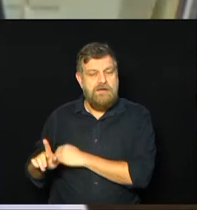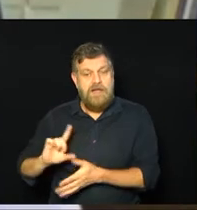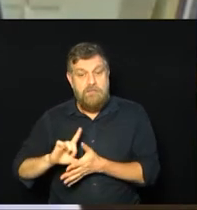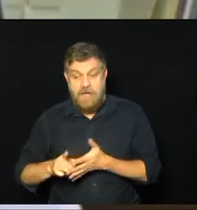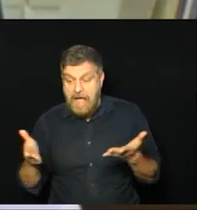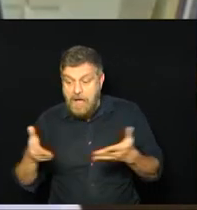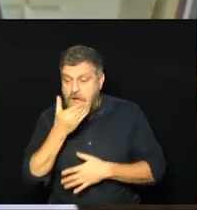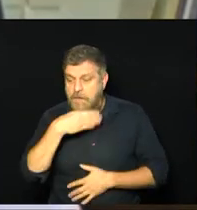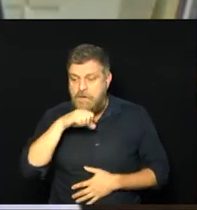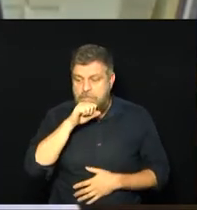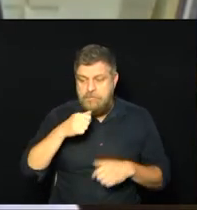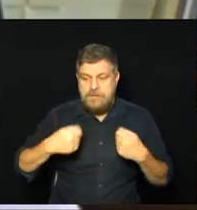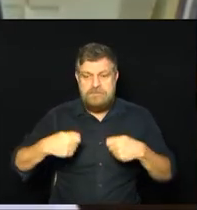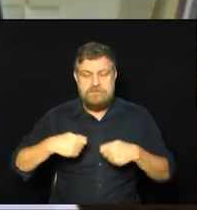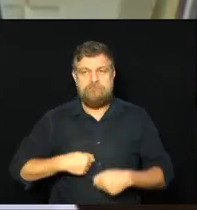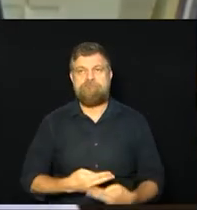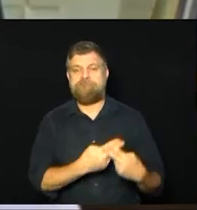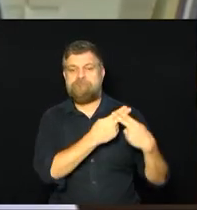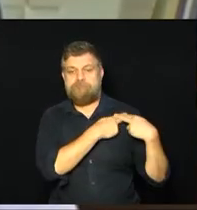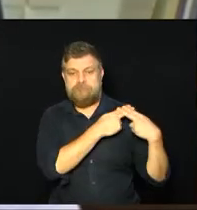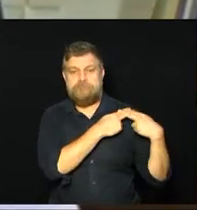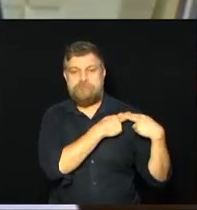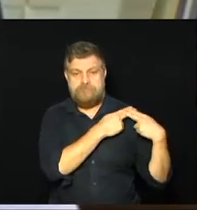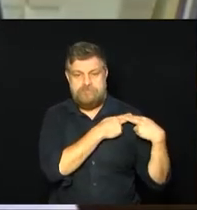pais entenderam que eles precisam assumir o comando da